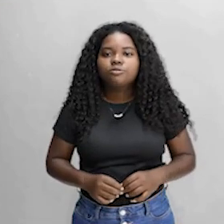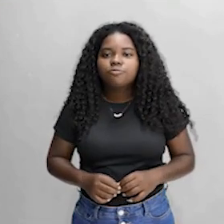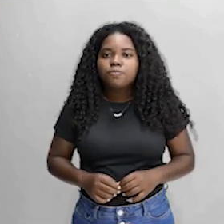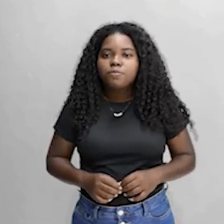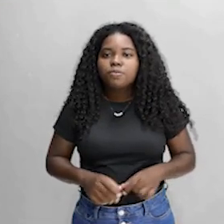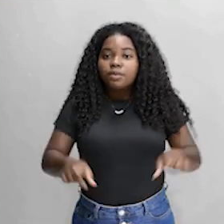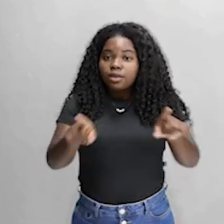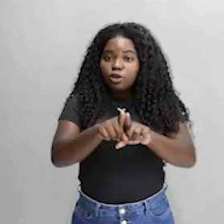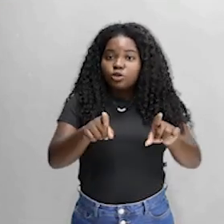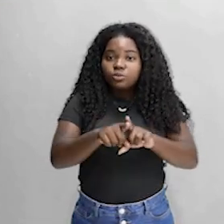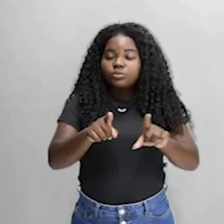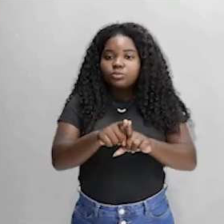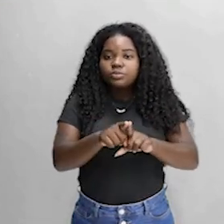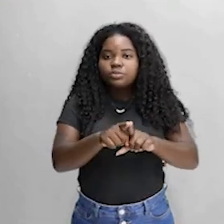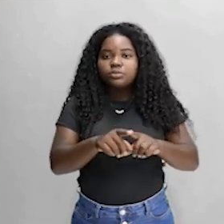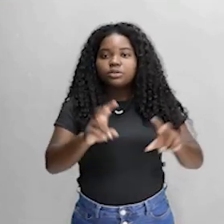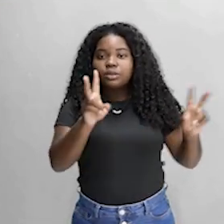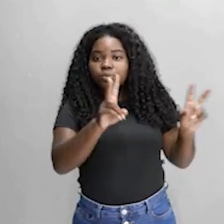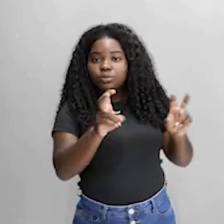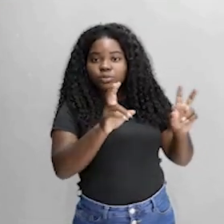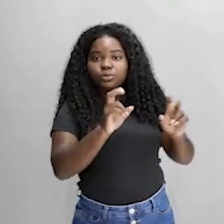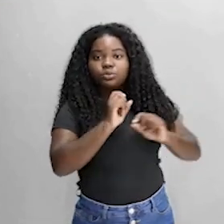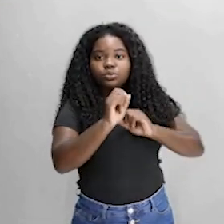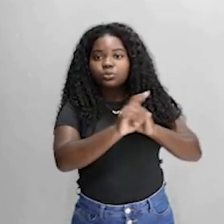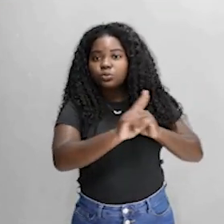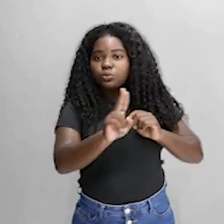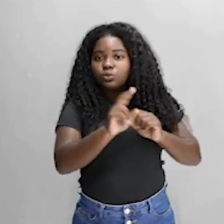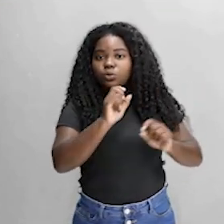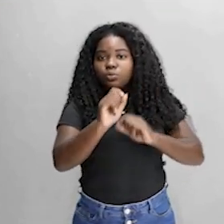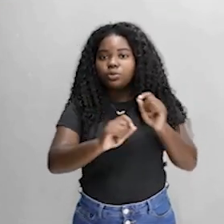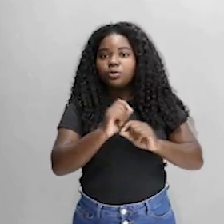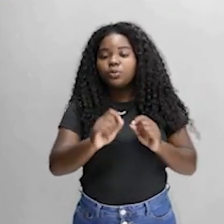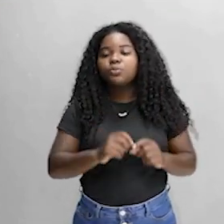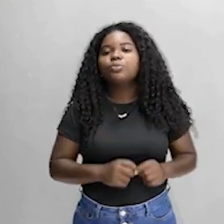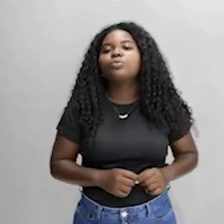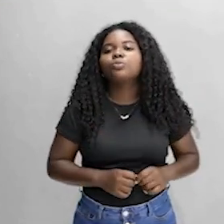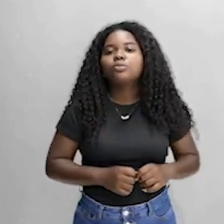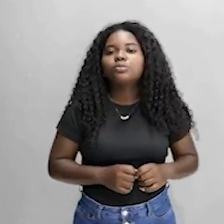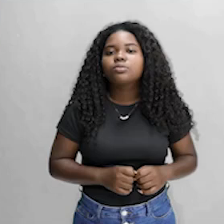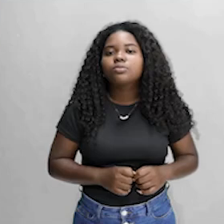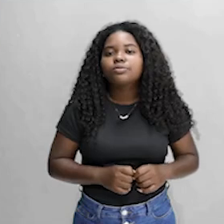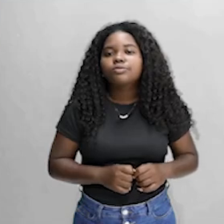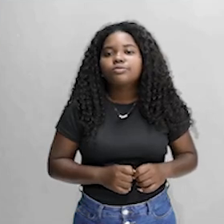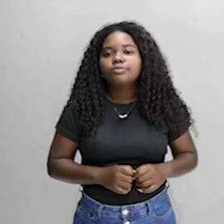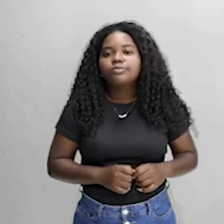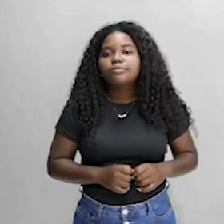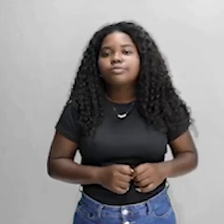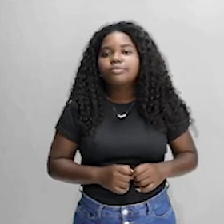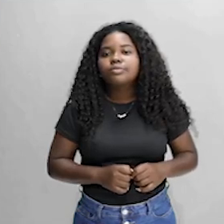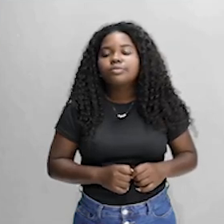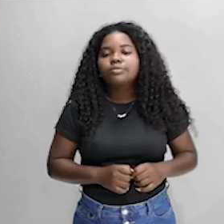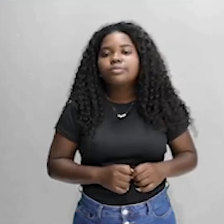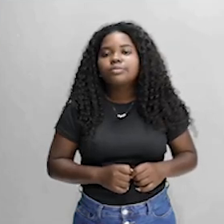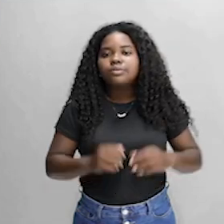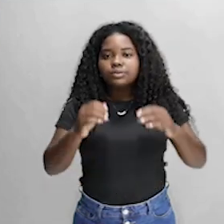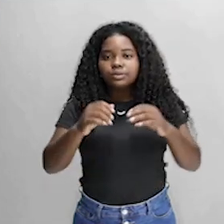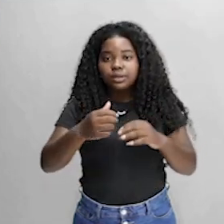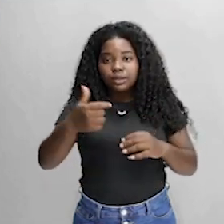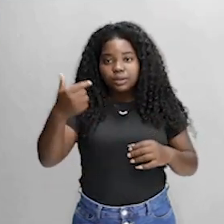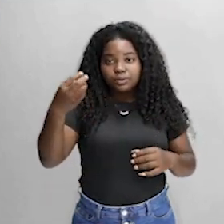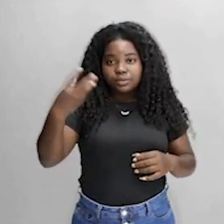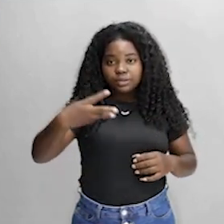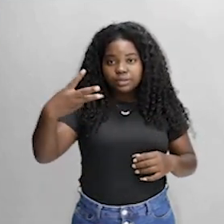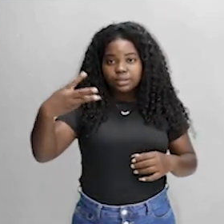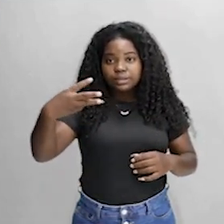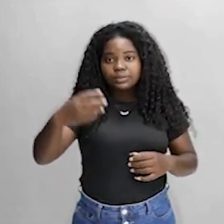E nós temos o termo menor, obviamente, que você já percebeu, que o menor deles, o menor em amplitude, em conjunto